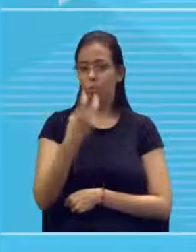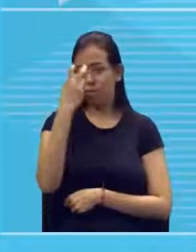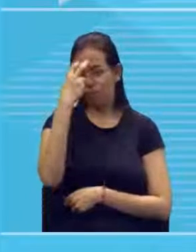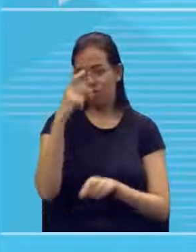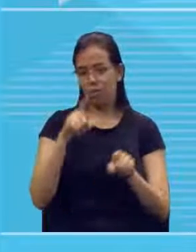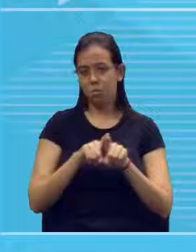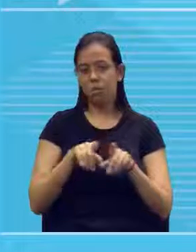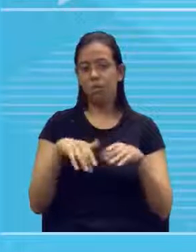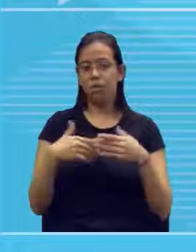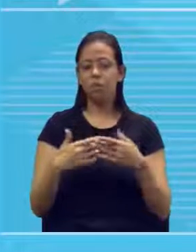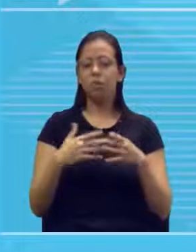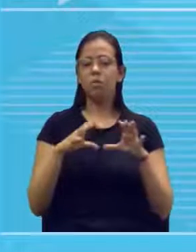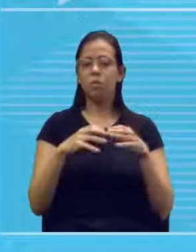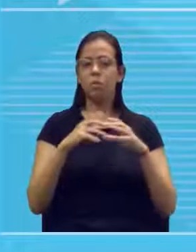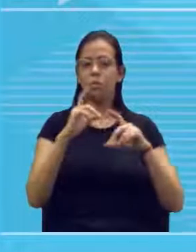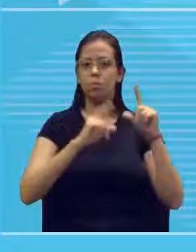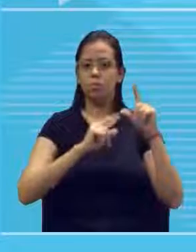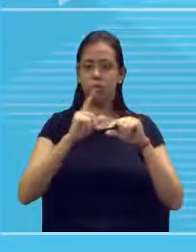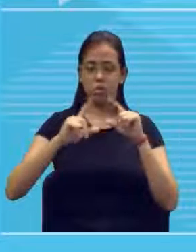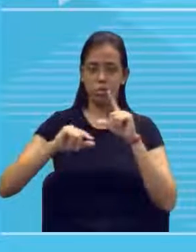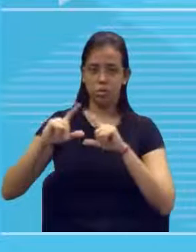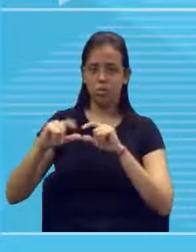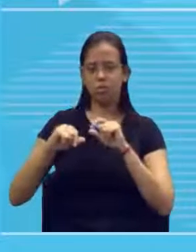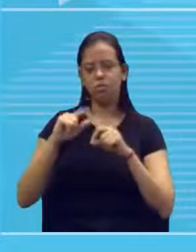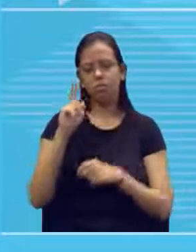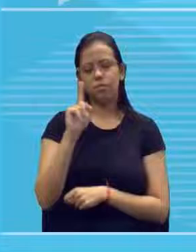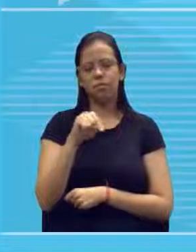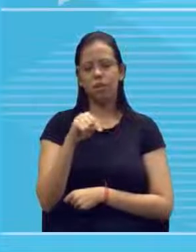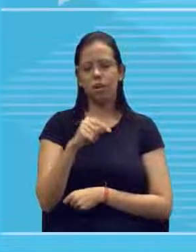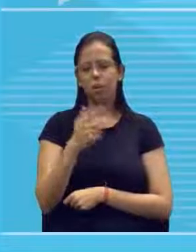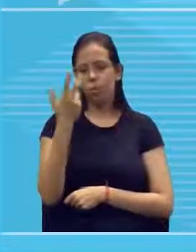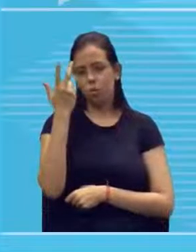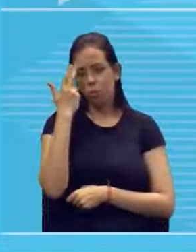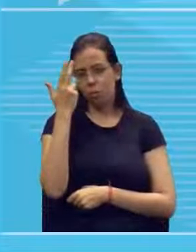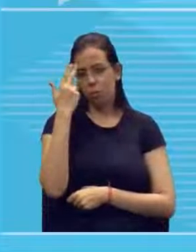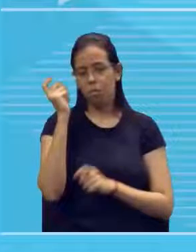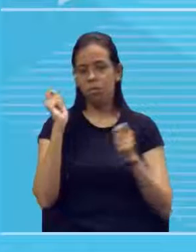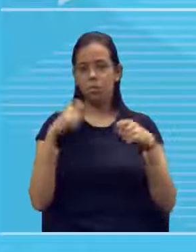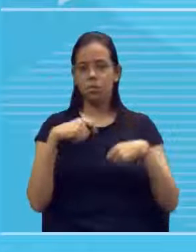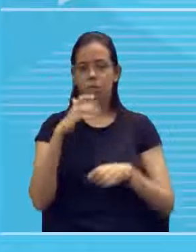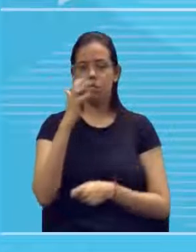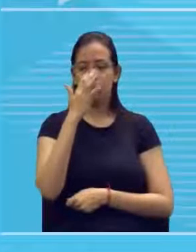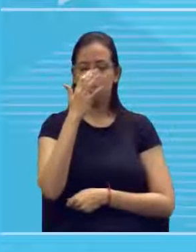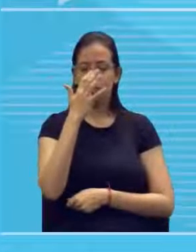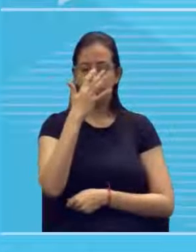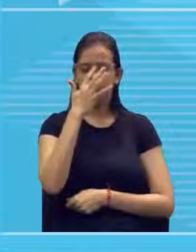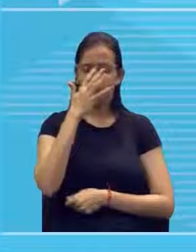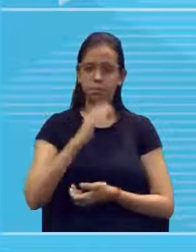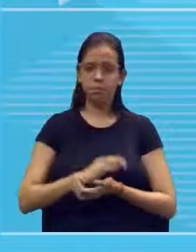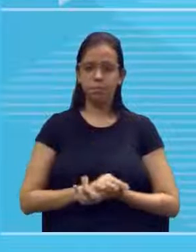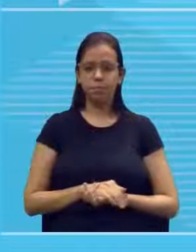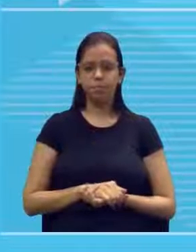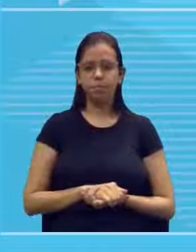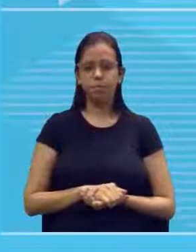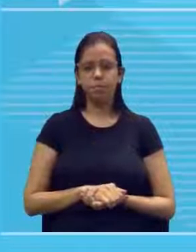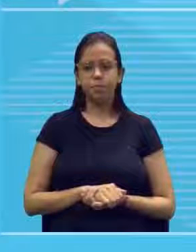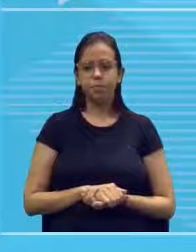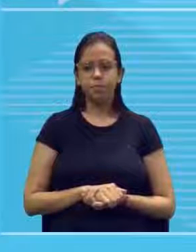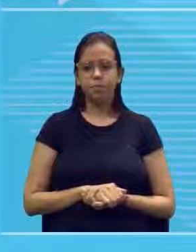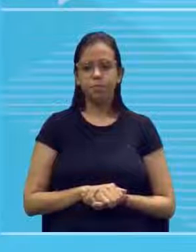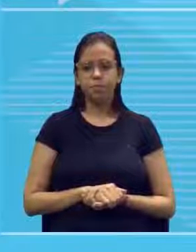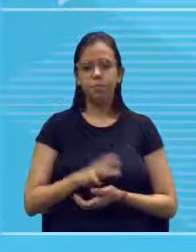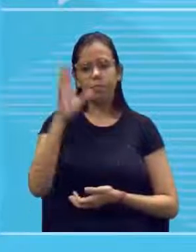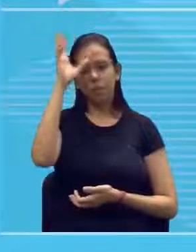esse Cruzeiro do Sul que é uma constelação bem comum de ser observada uma das que a gente aprende até